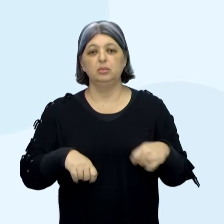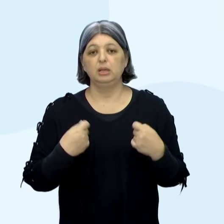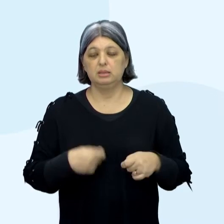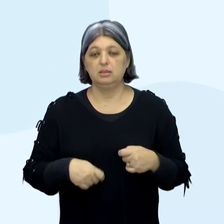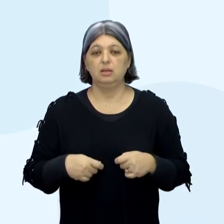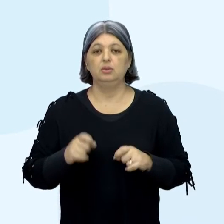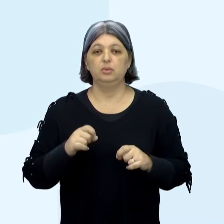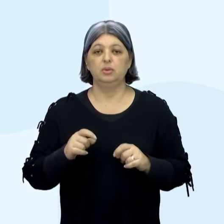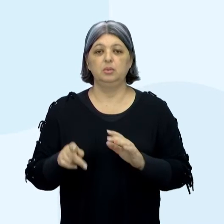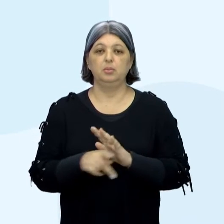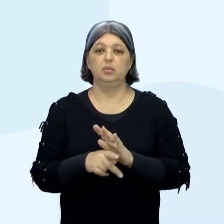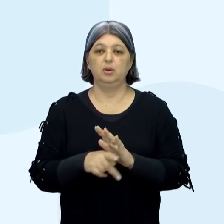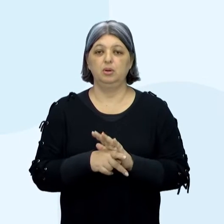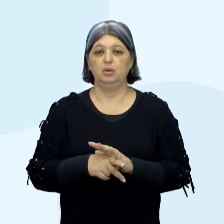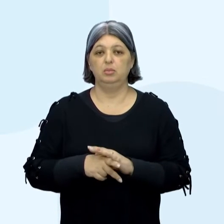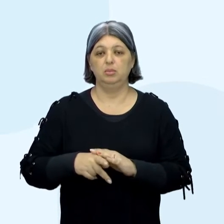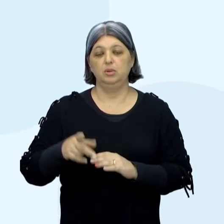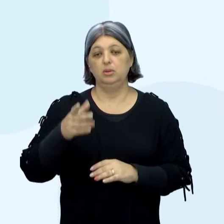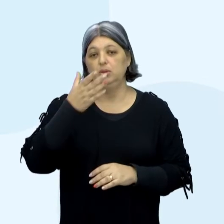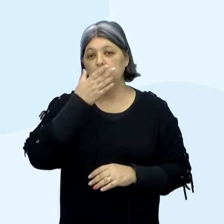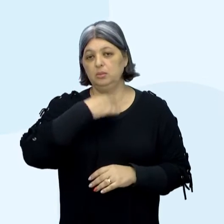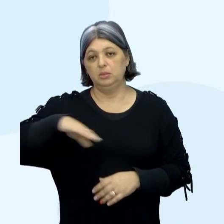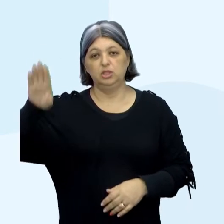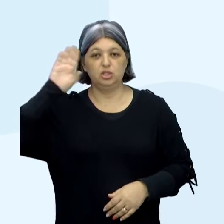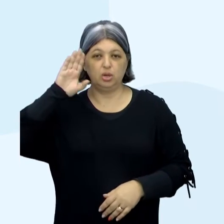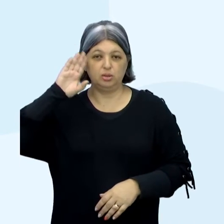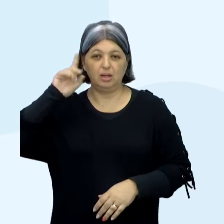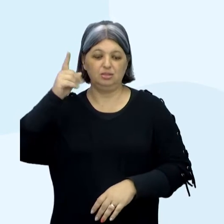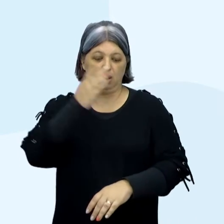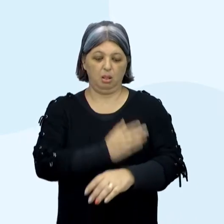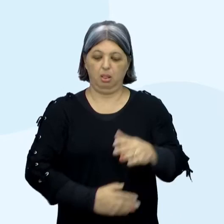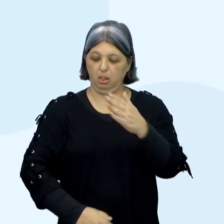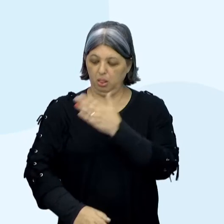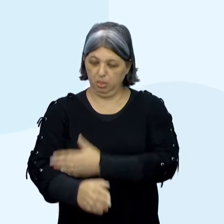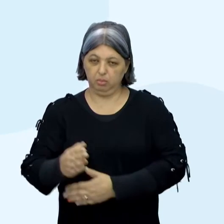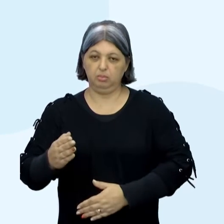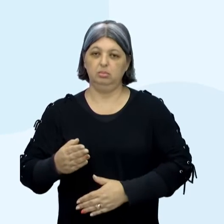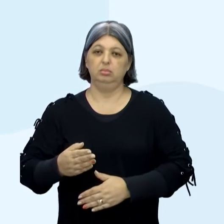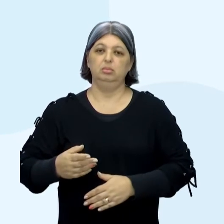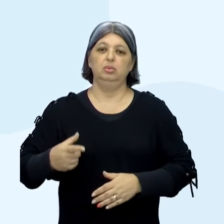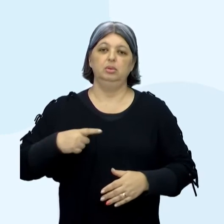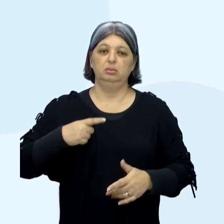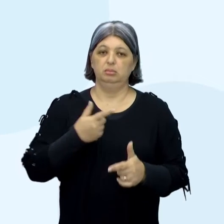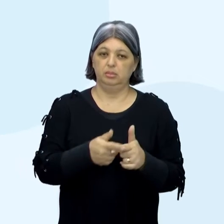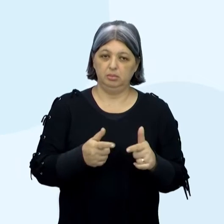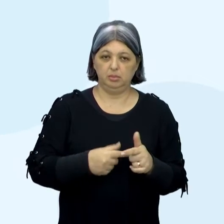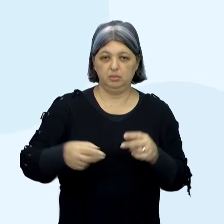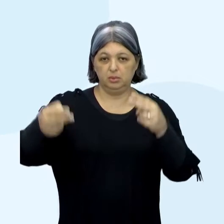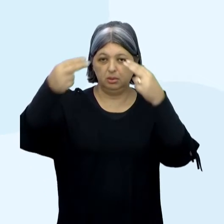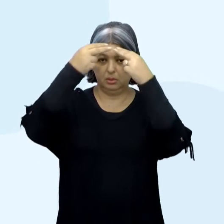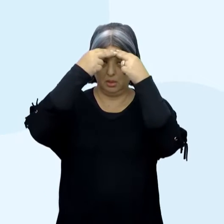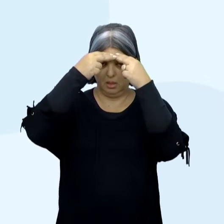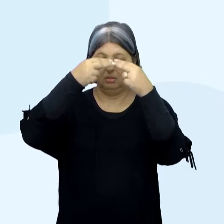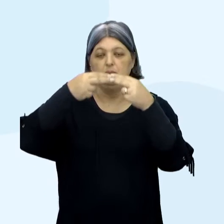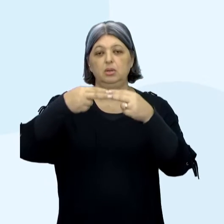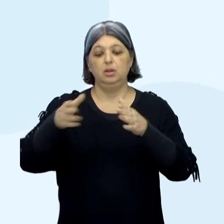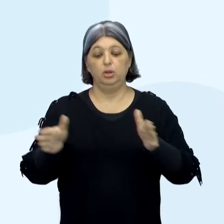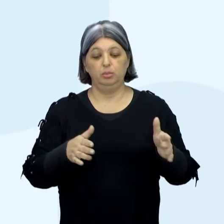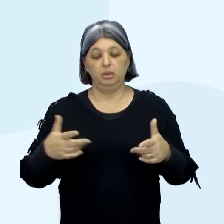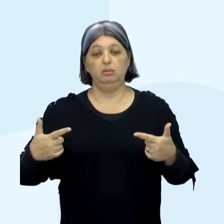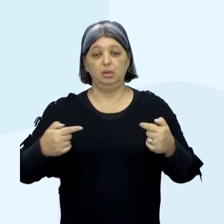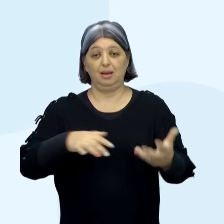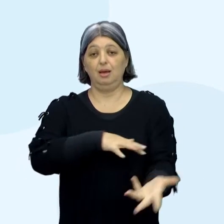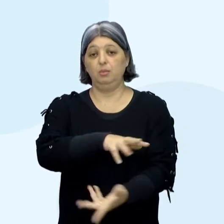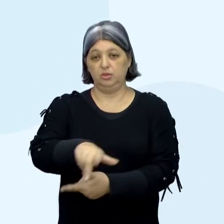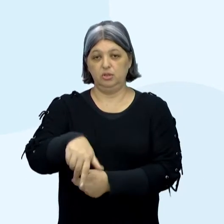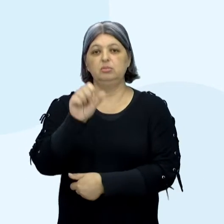necessidade de reintegrar soldados amputados e debilitados devido a traumas ocasionados pela Guerra Mundial.